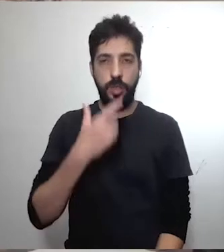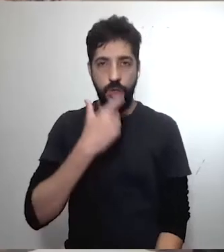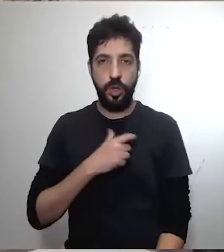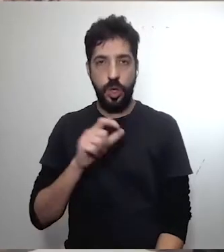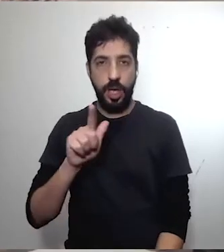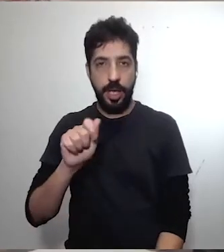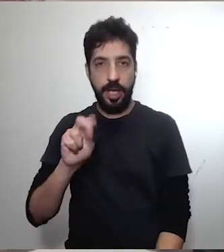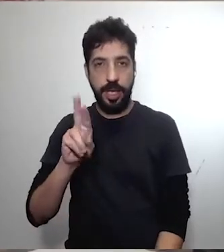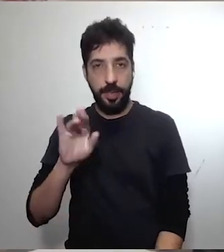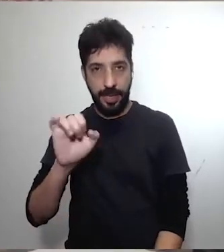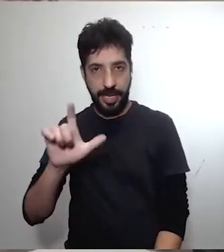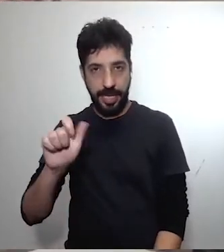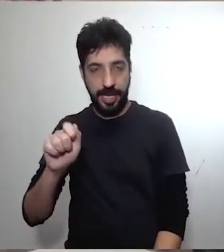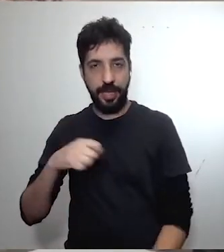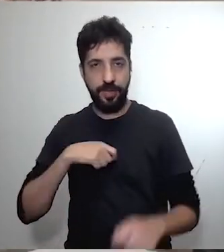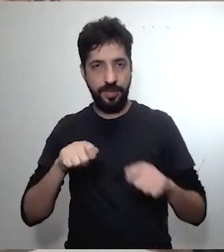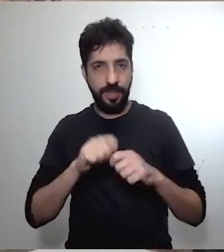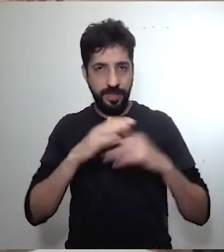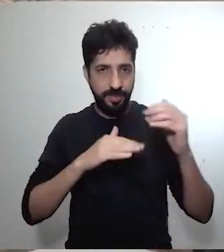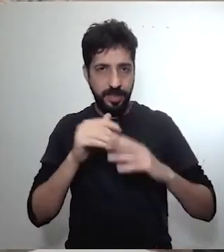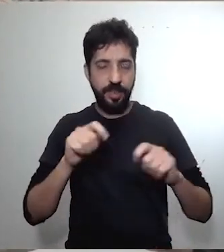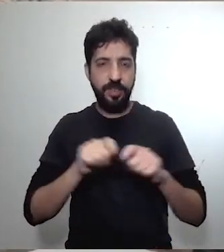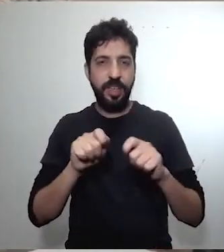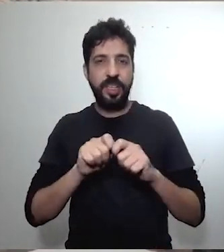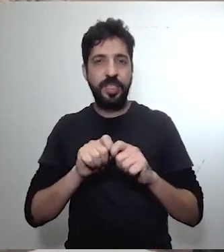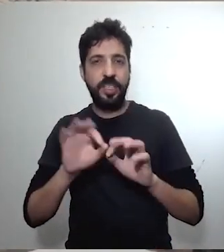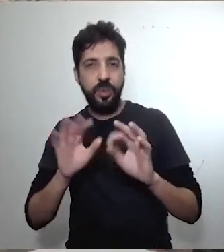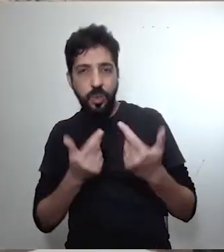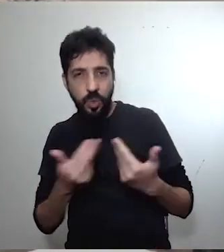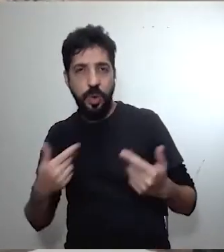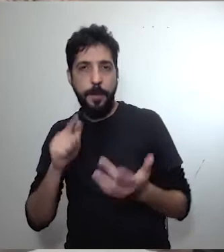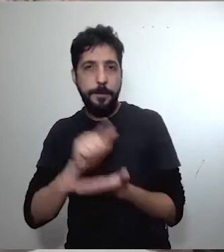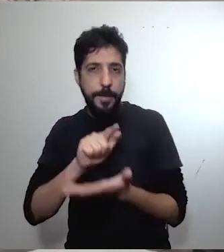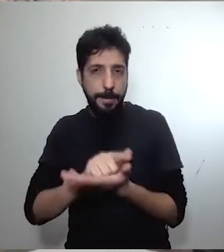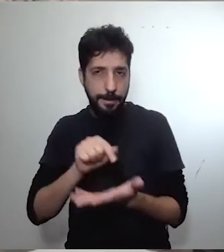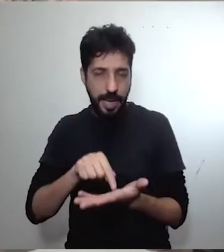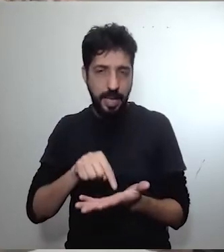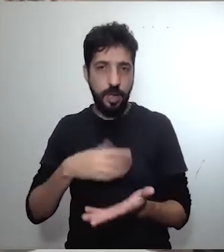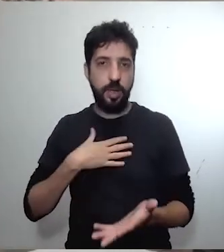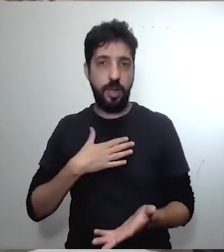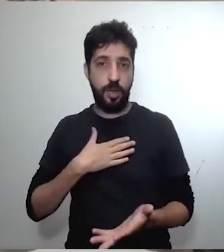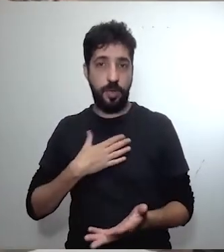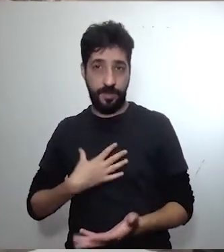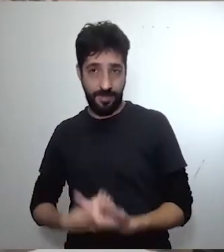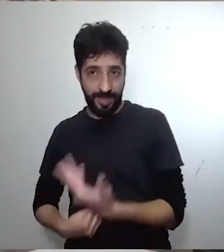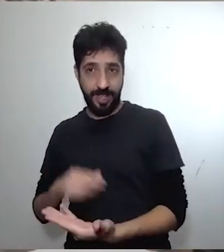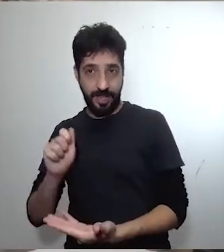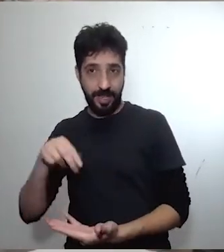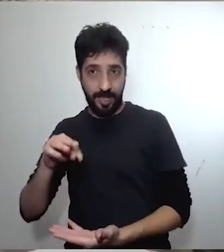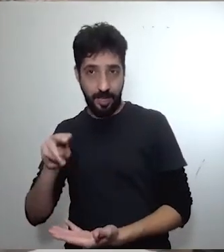Eu sou Gabriela, sou artesã, trabalho com acessórios em papel há 7 anos e sou mãe do